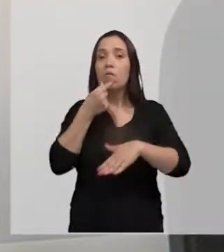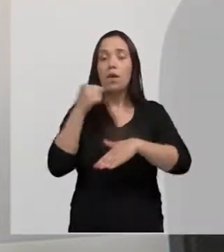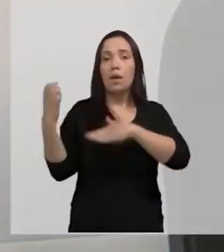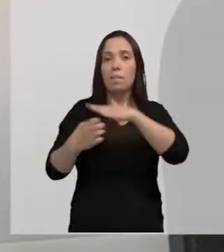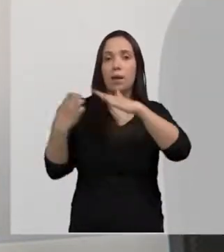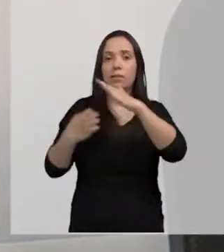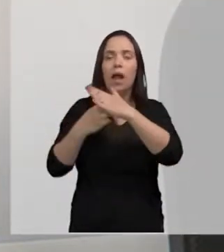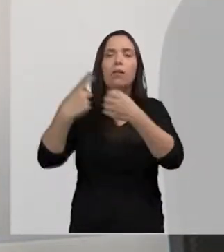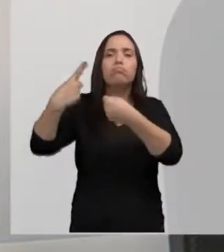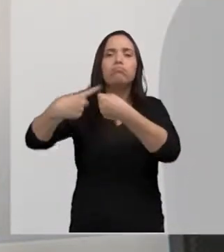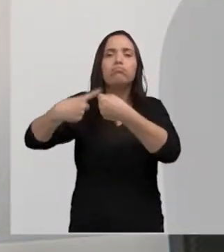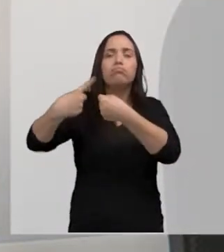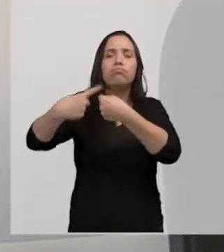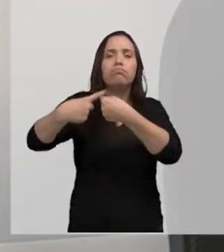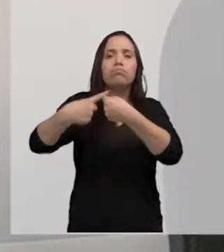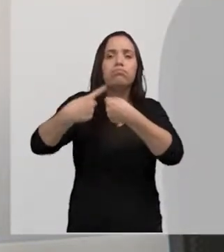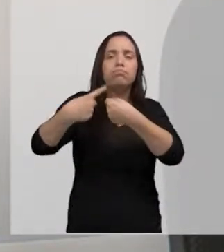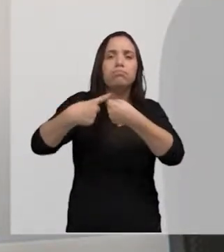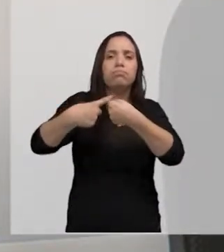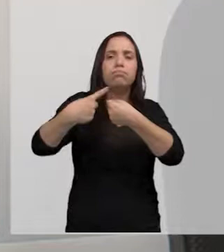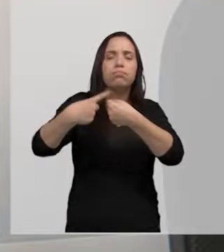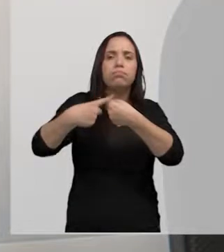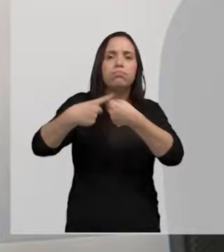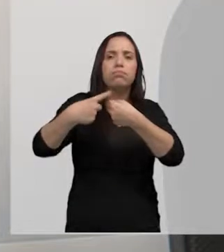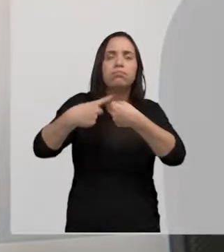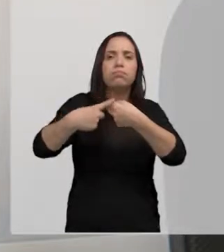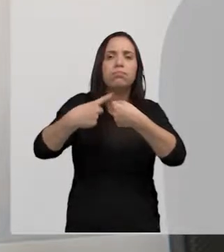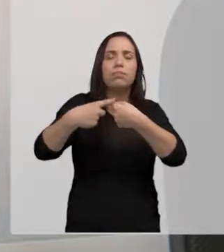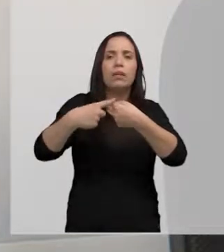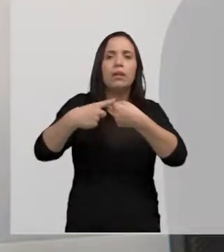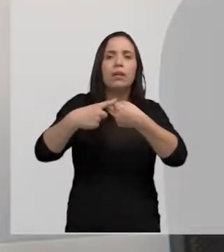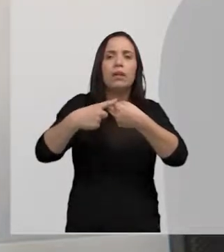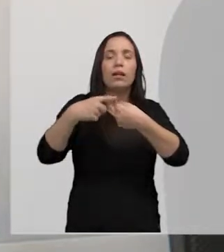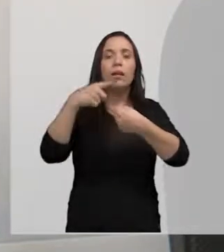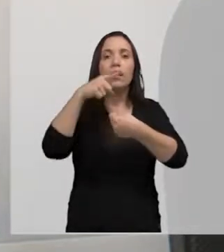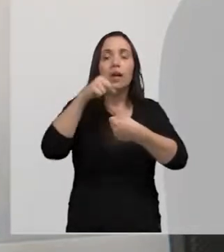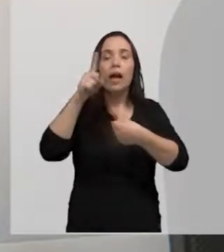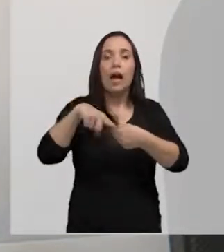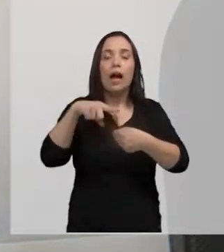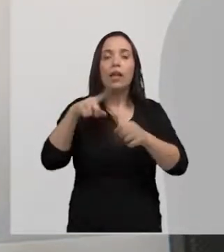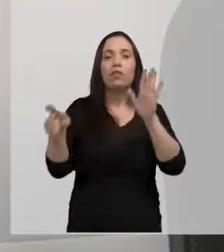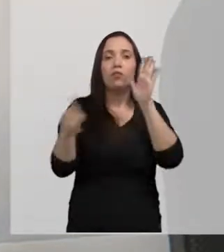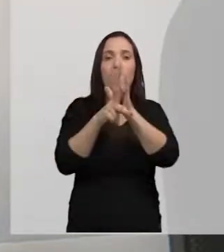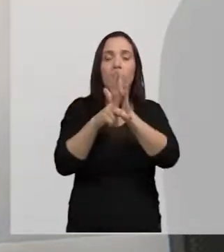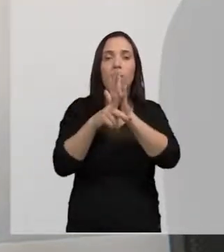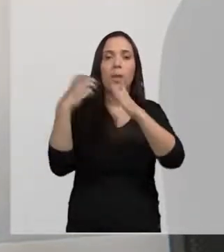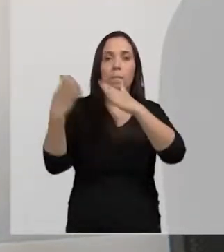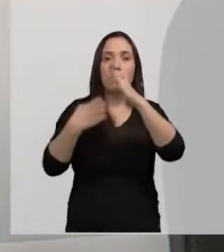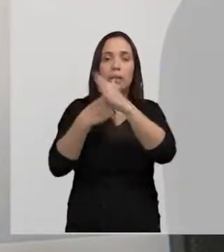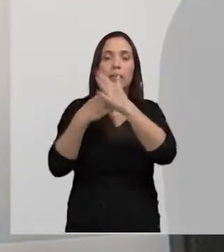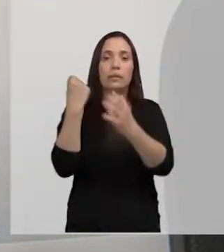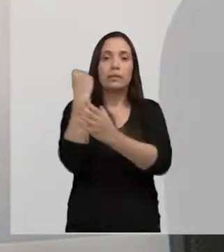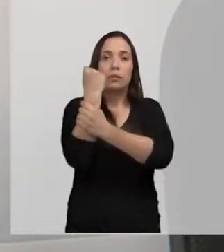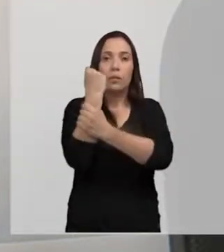central, que trabalha atua na área de segurança privada. Ele se